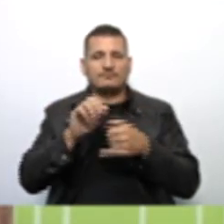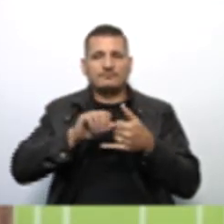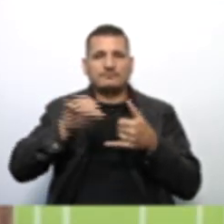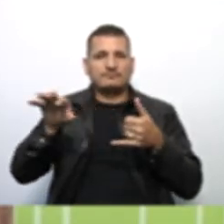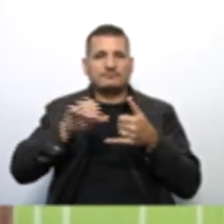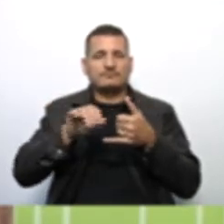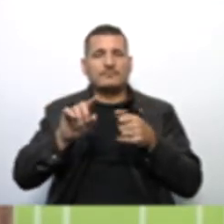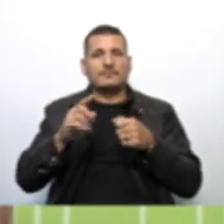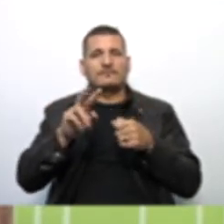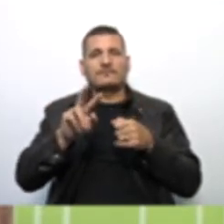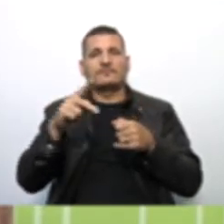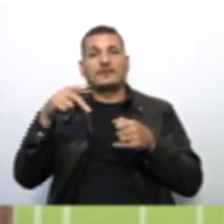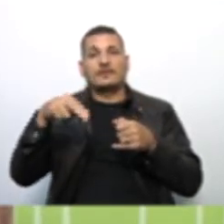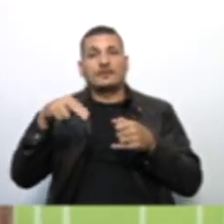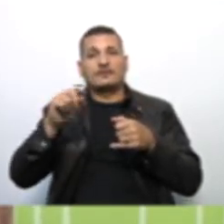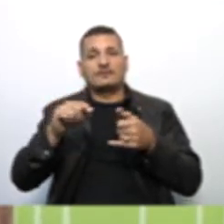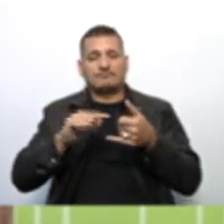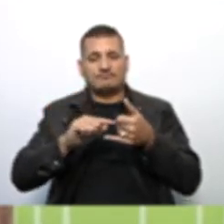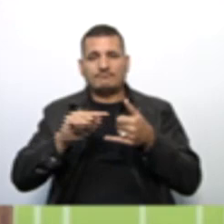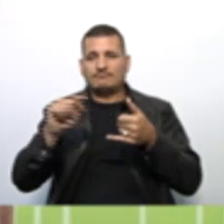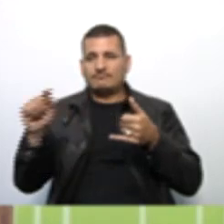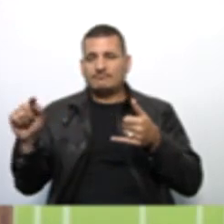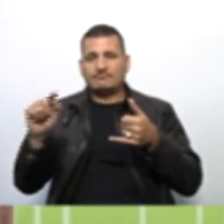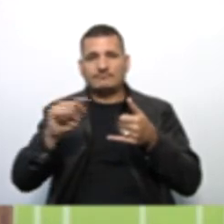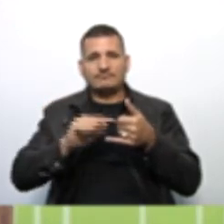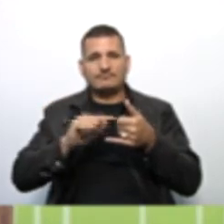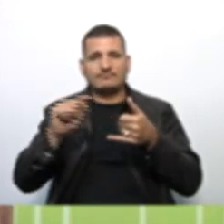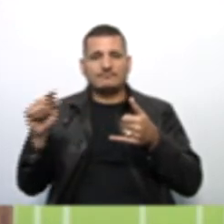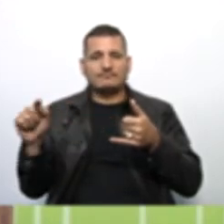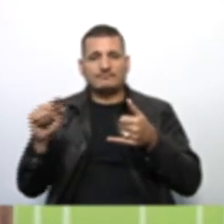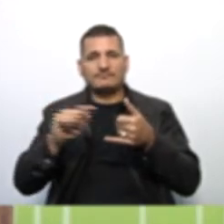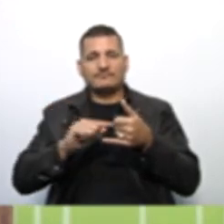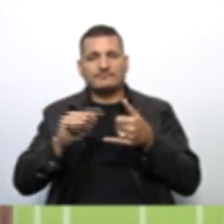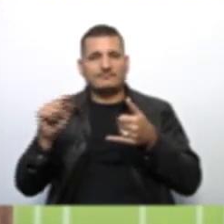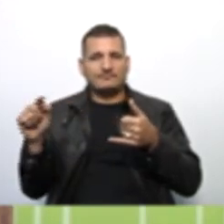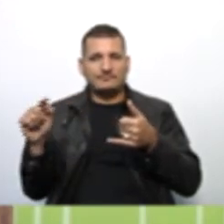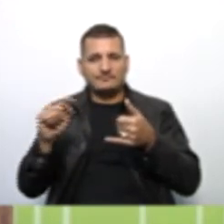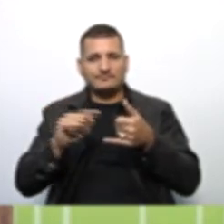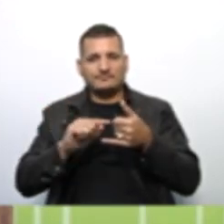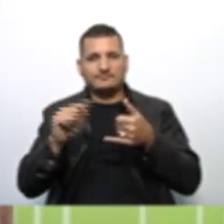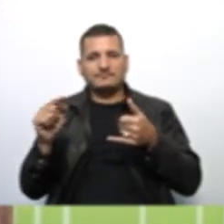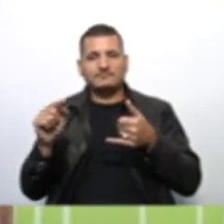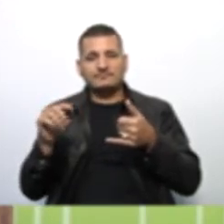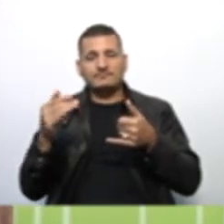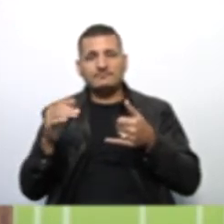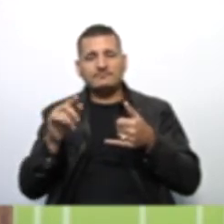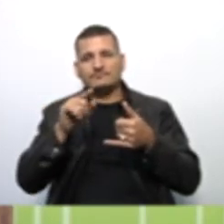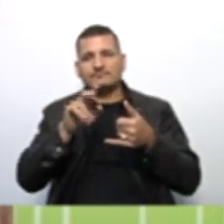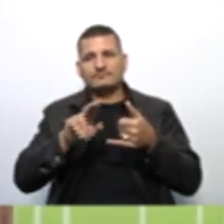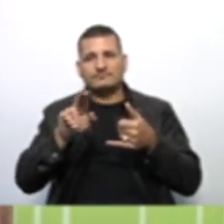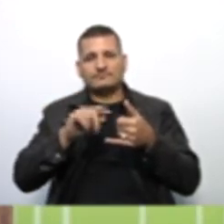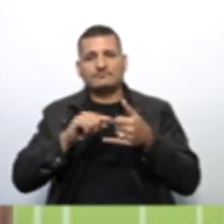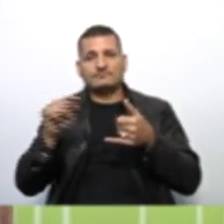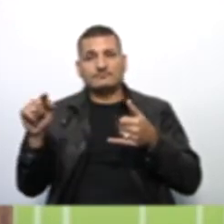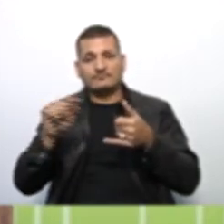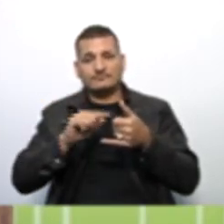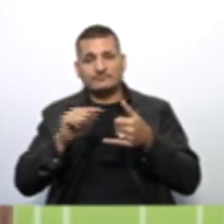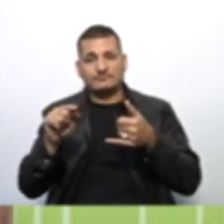usando a VPN, é o caminho por onde essas informações estão passando. Então, você está usando esse caminho, a